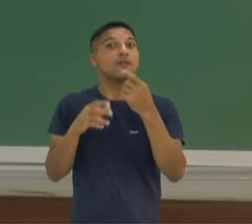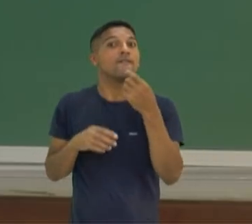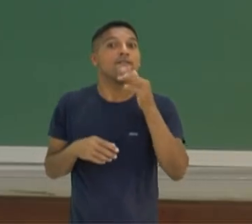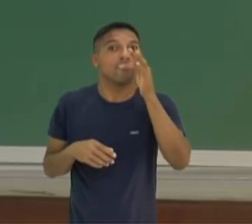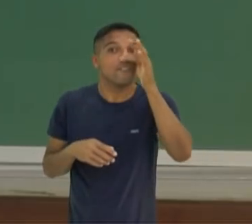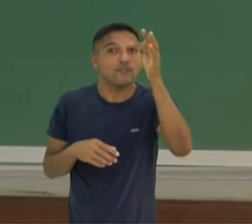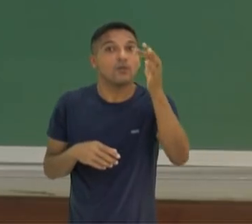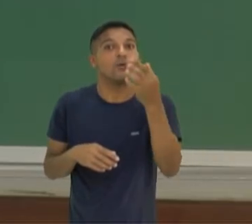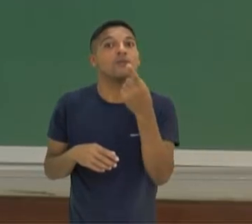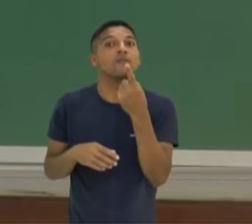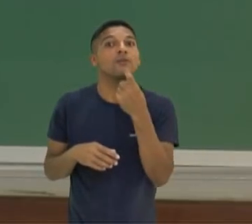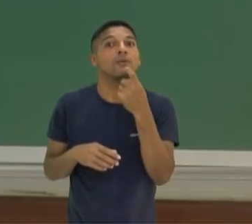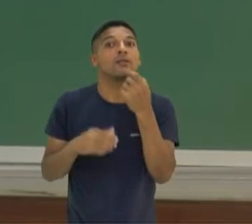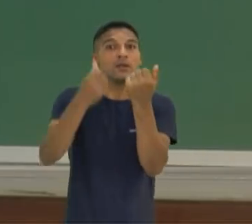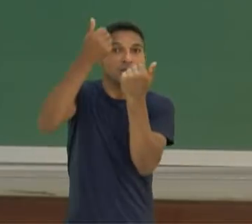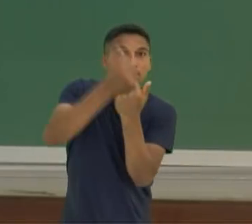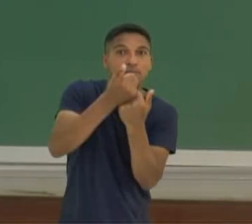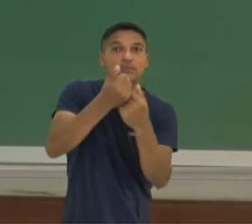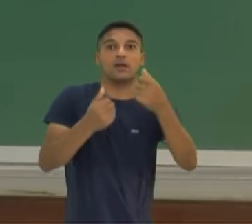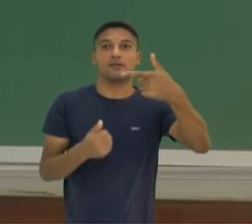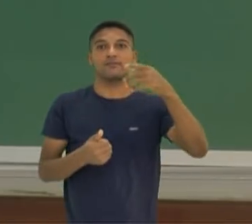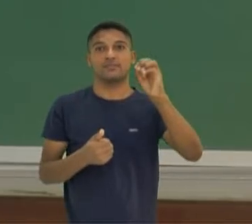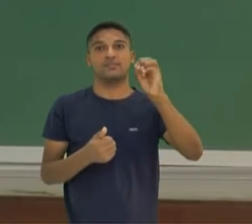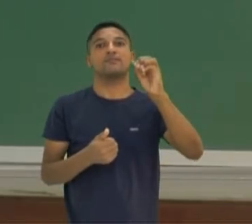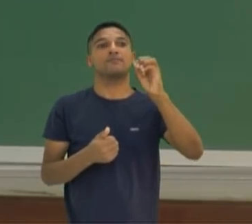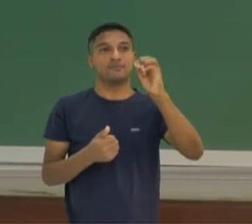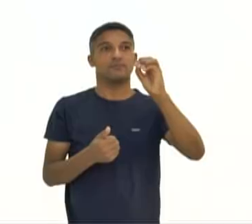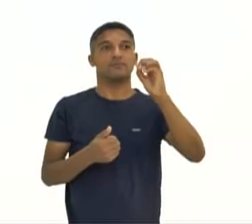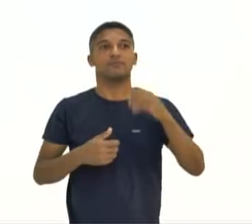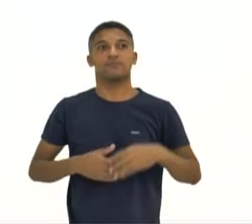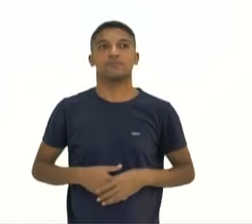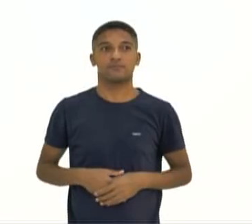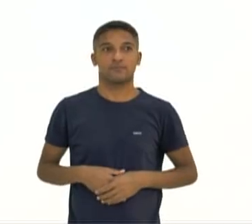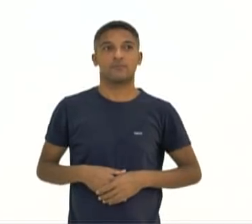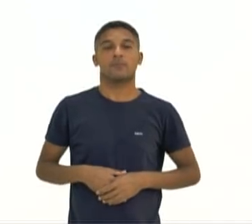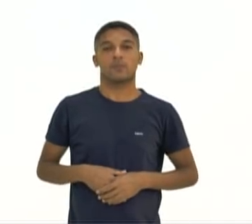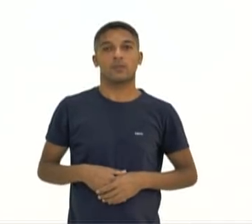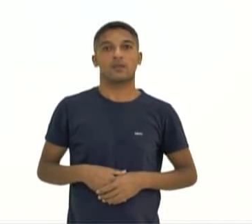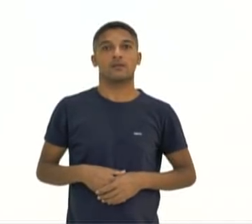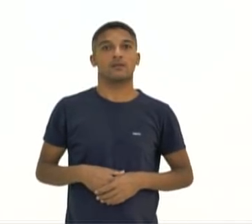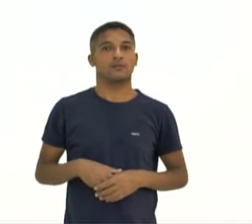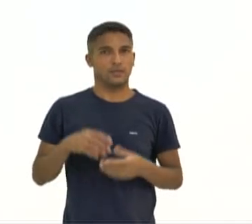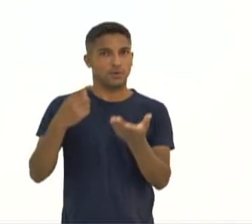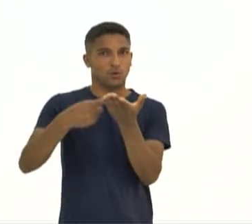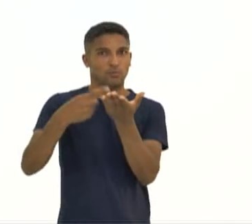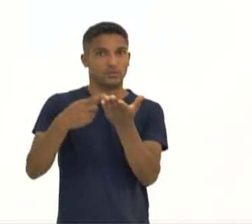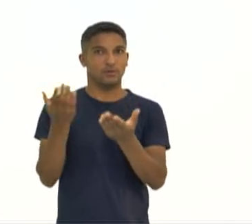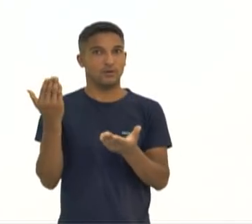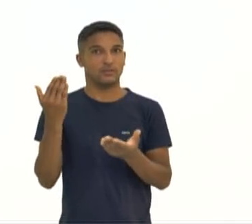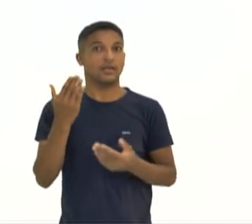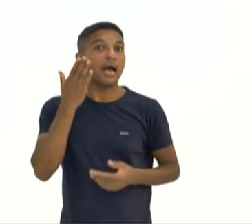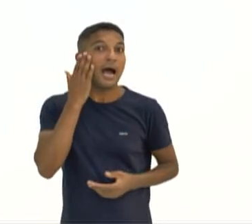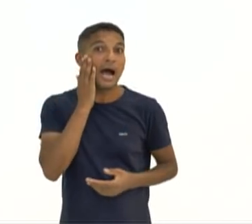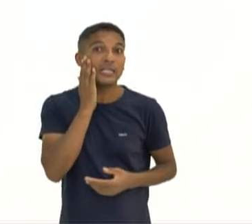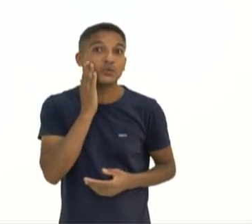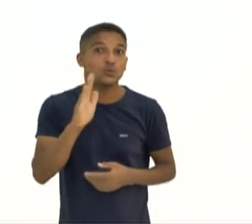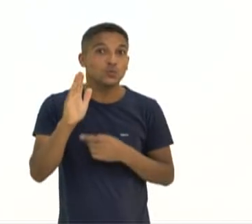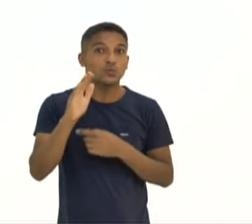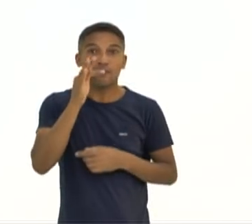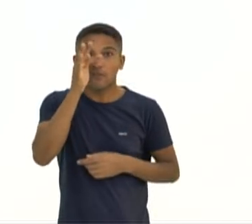professora colocou 20. E nós combinamos no início que nós chamaríamos a flor azul de